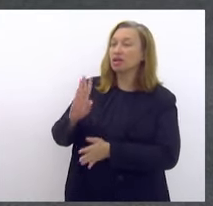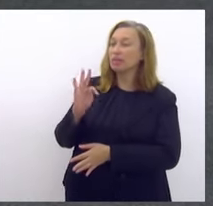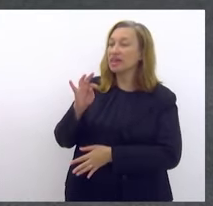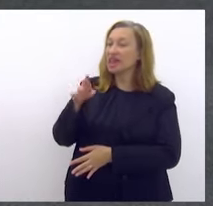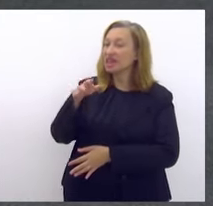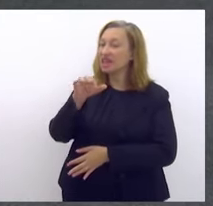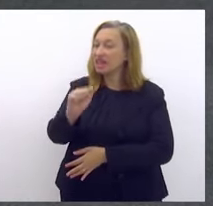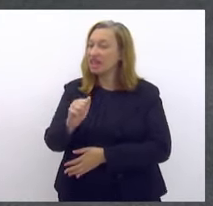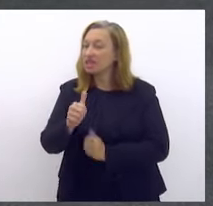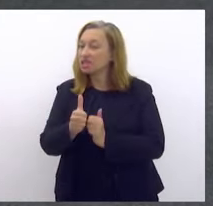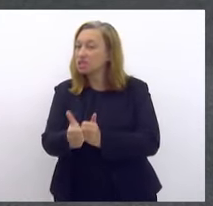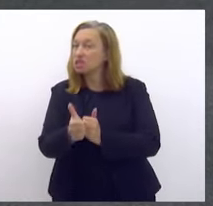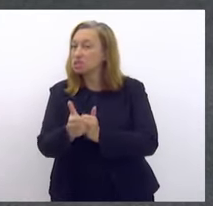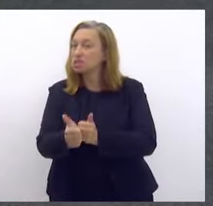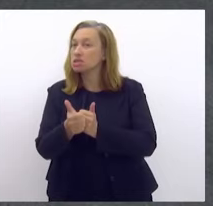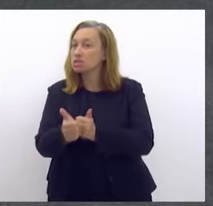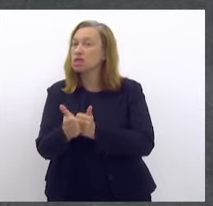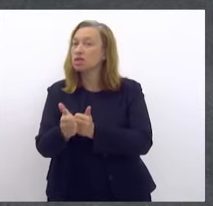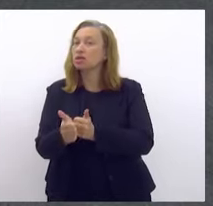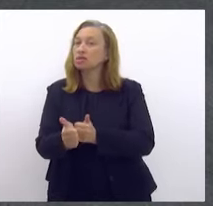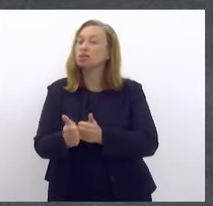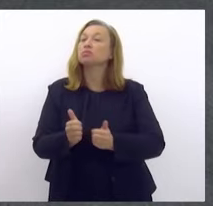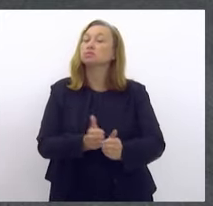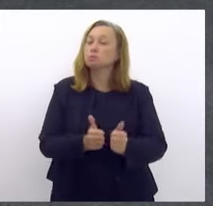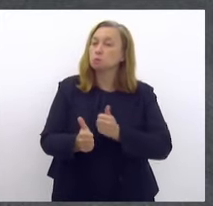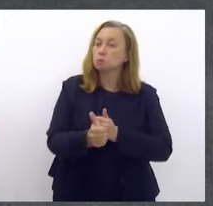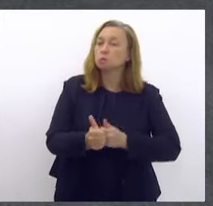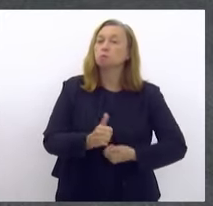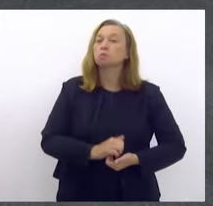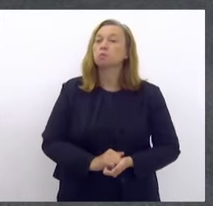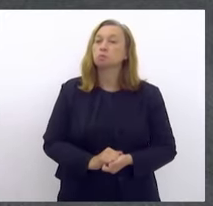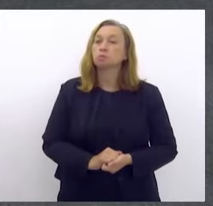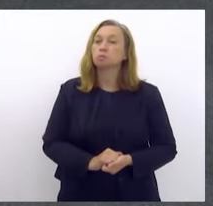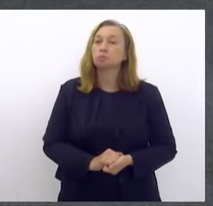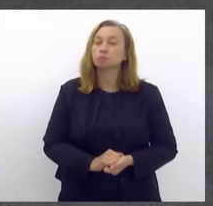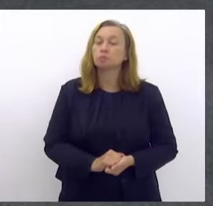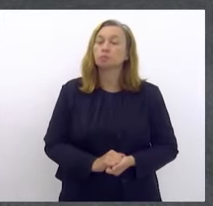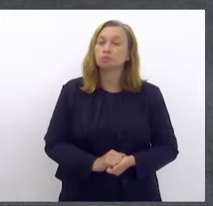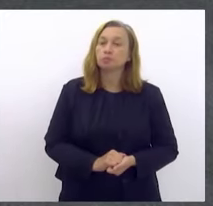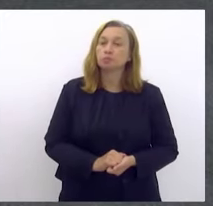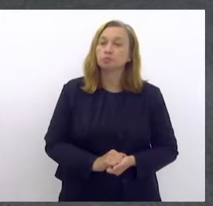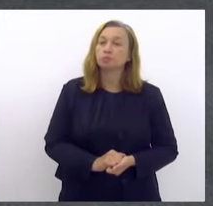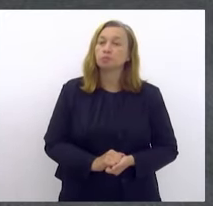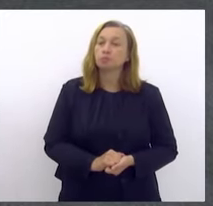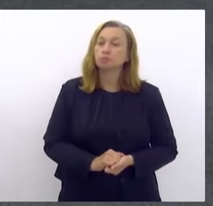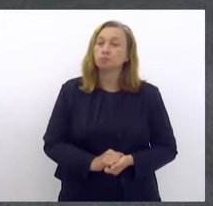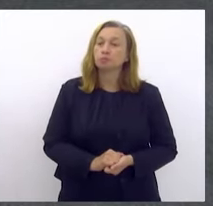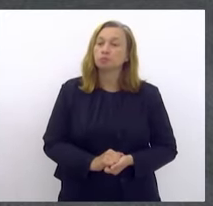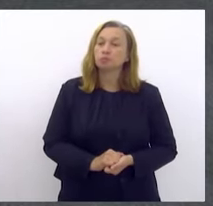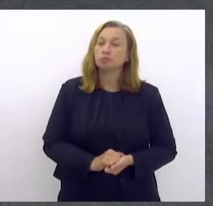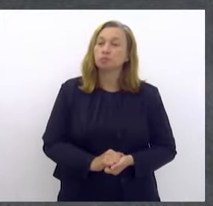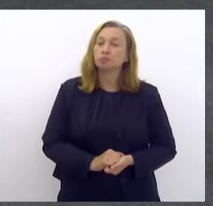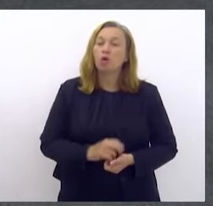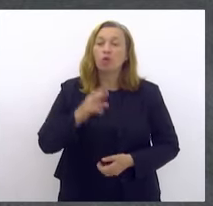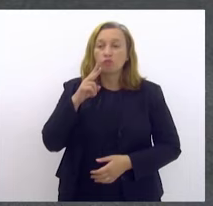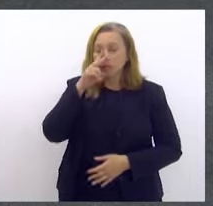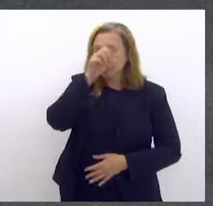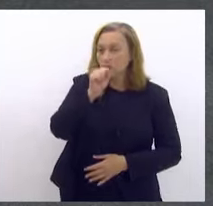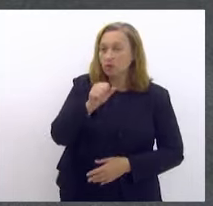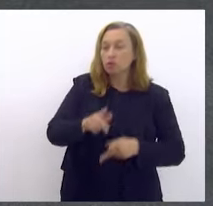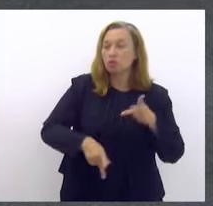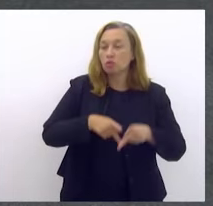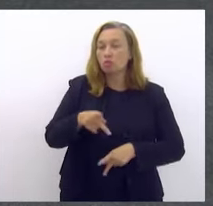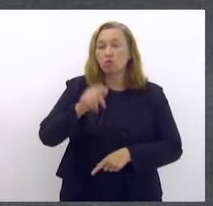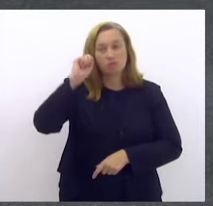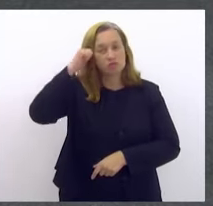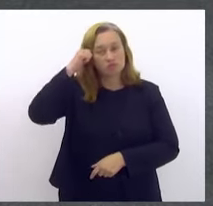que ainda segue na raia da frente, utilizando o seu espaço para o fortalecimento do povo preto dentro